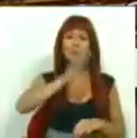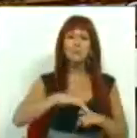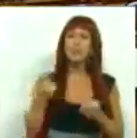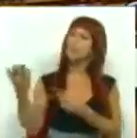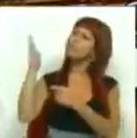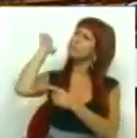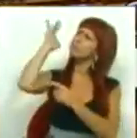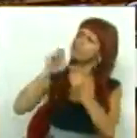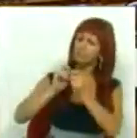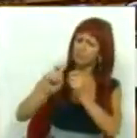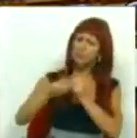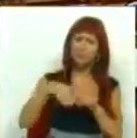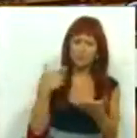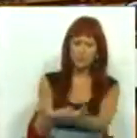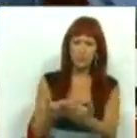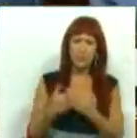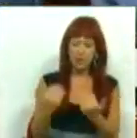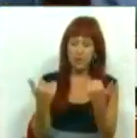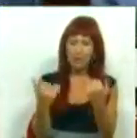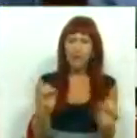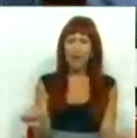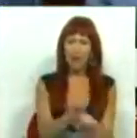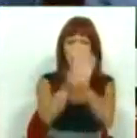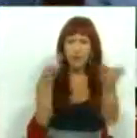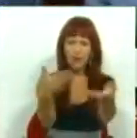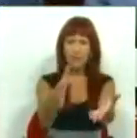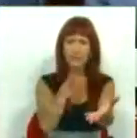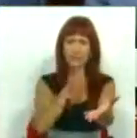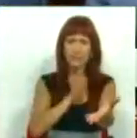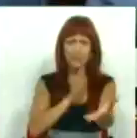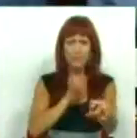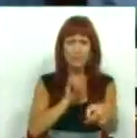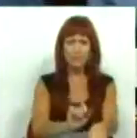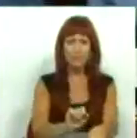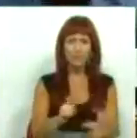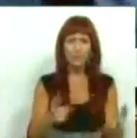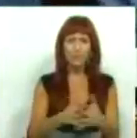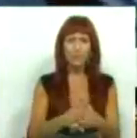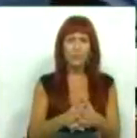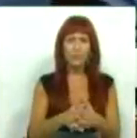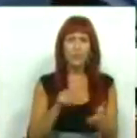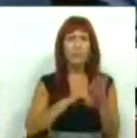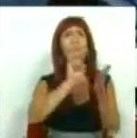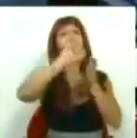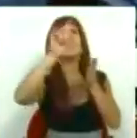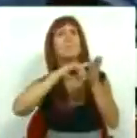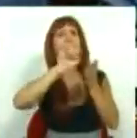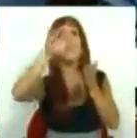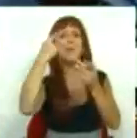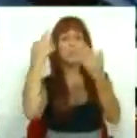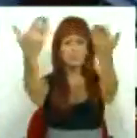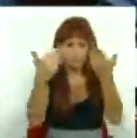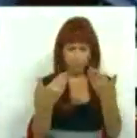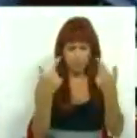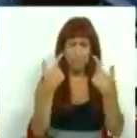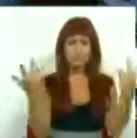pela apresentação que nos fez e pela informação clara que nos transmitiu no PowerPoint que nos